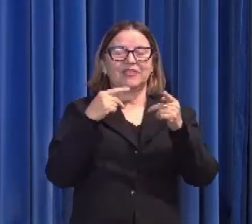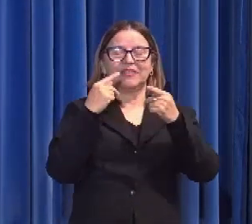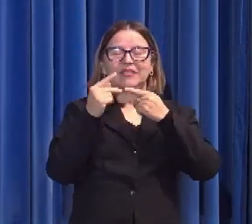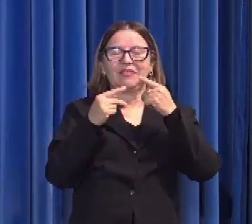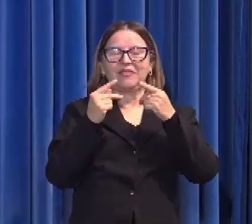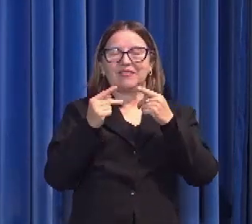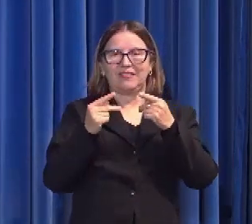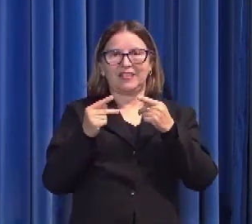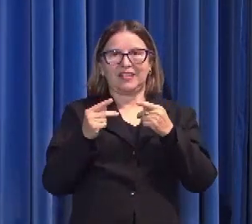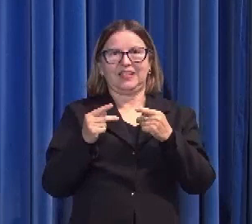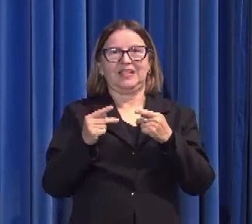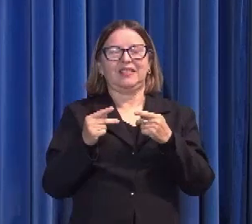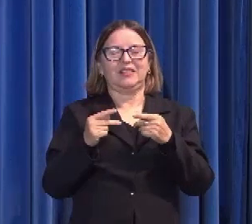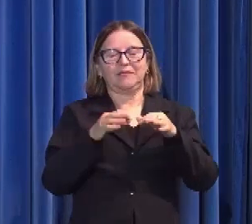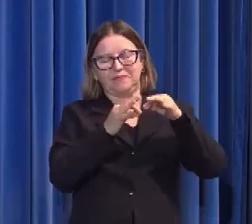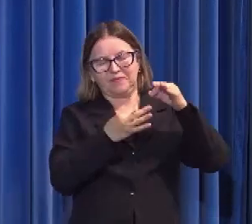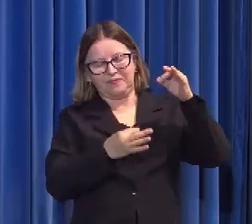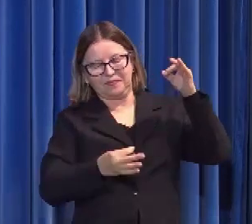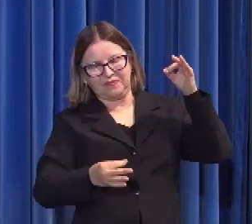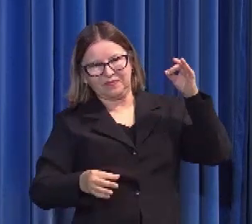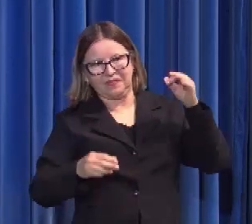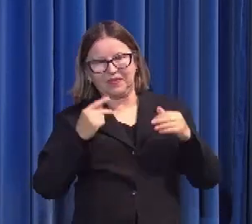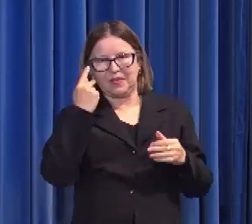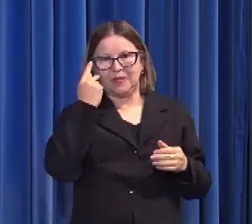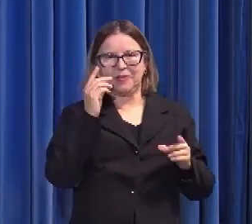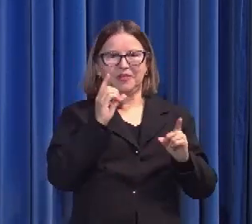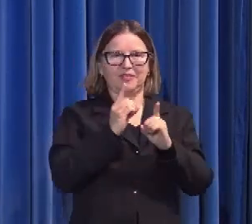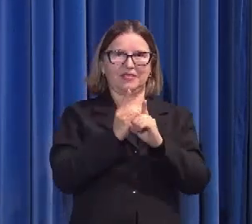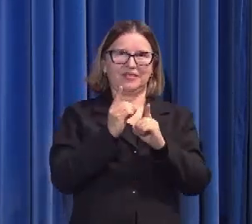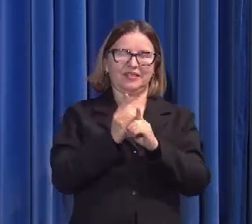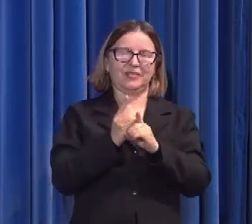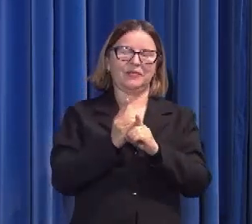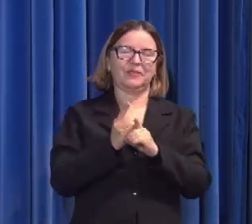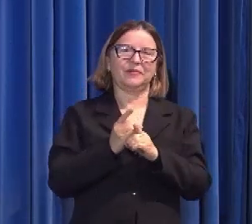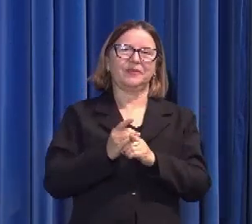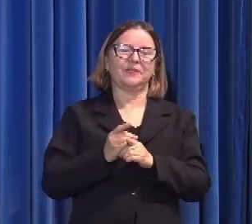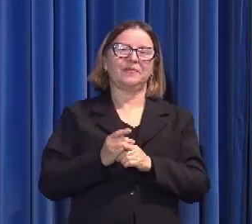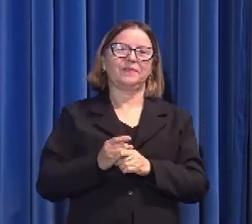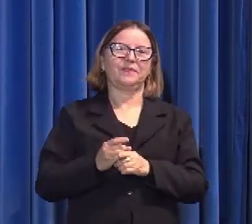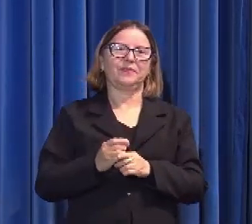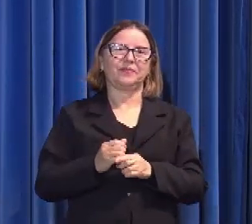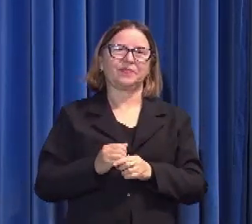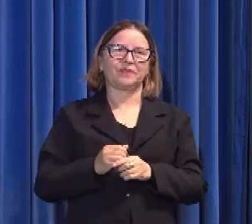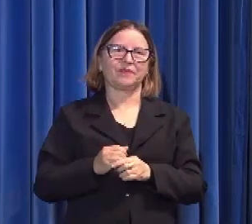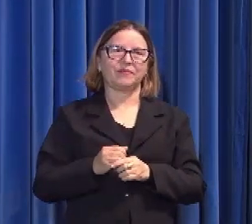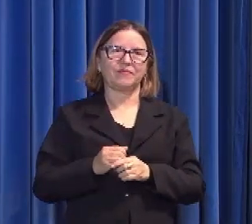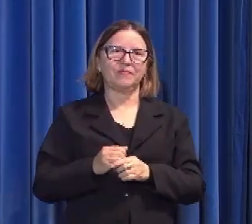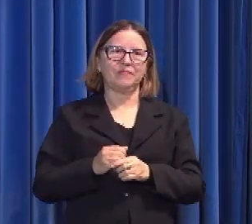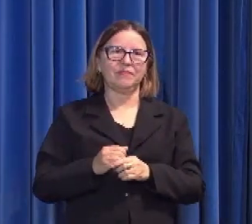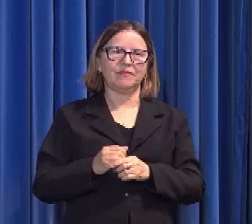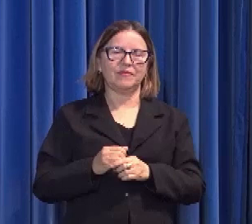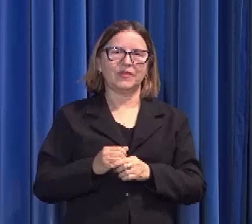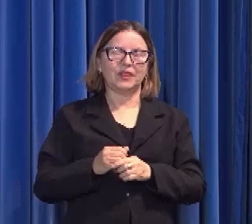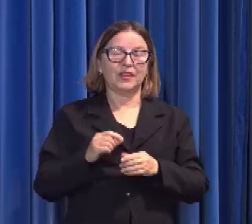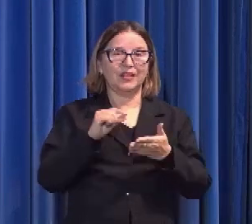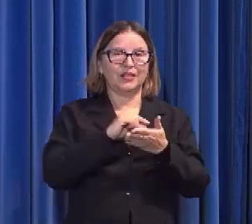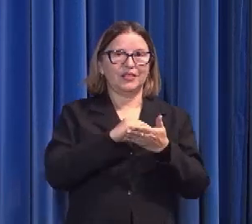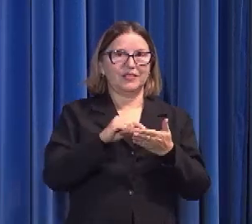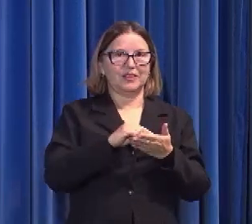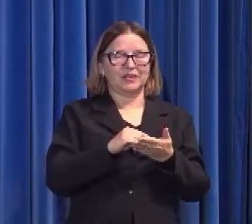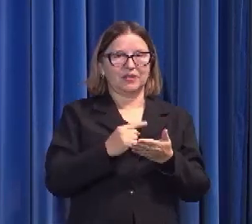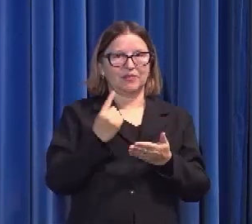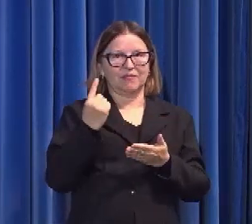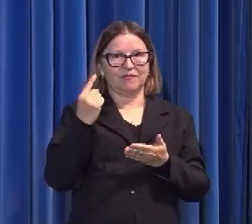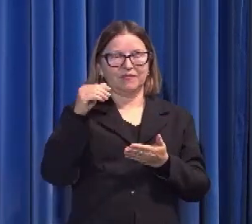coisas aos seus discípulos ó e aqui os versículos de